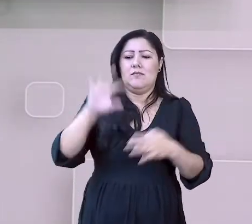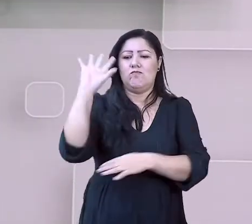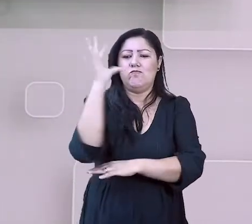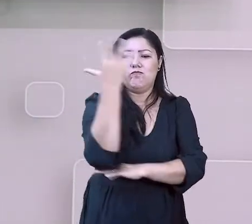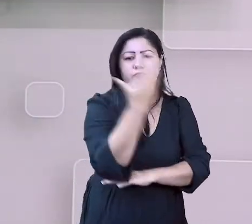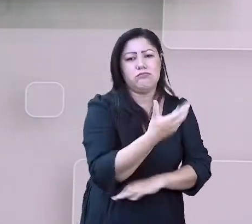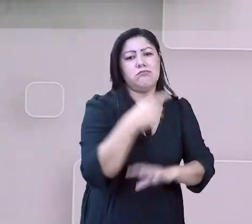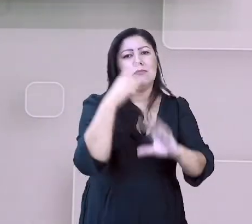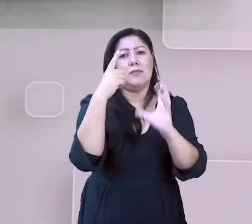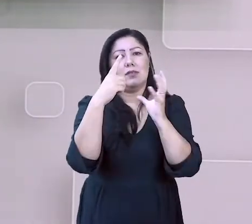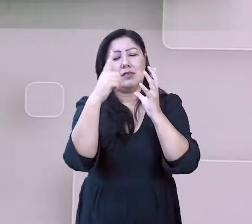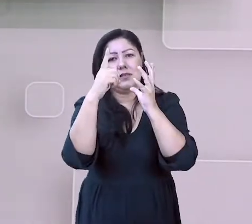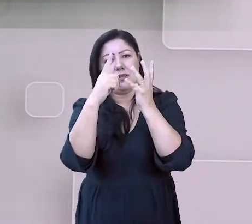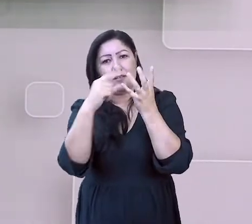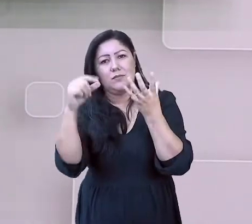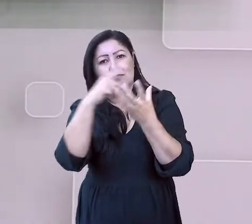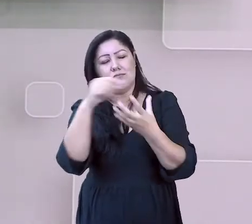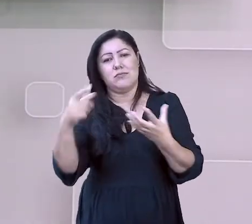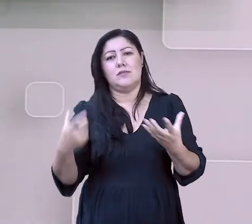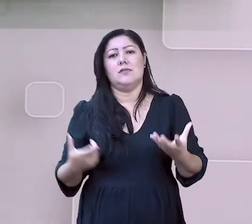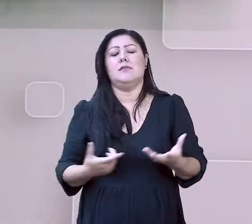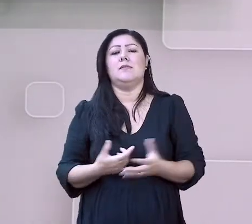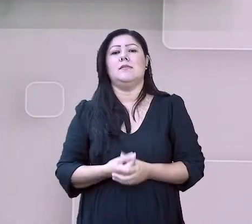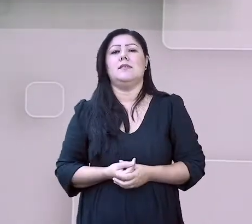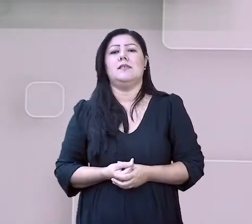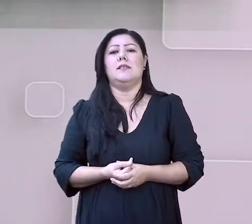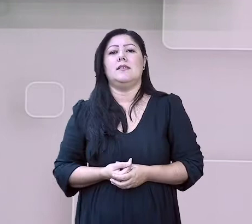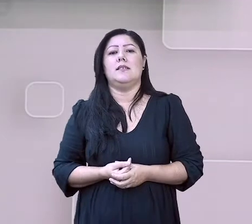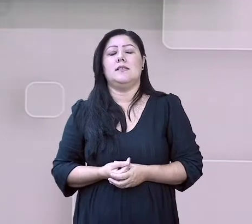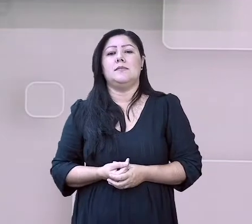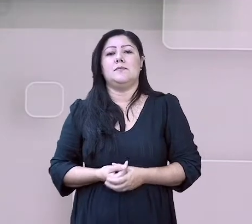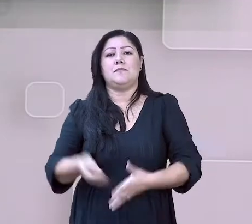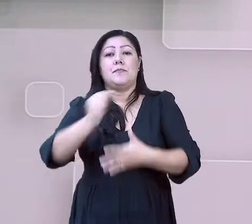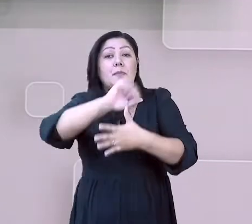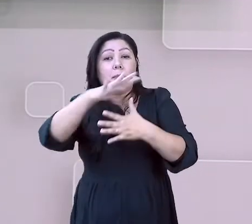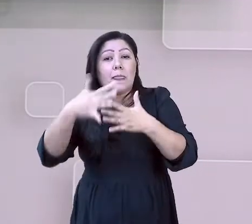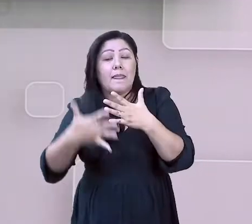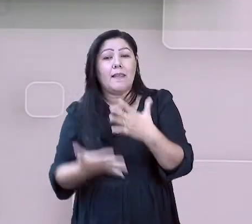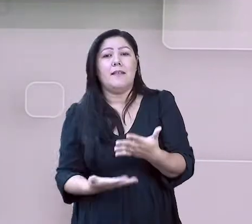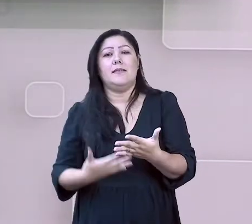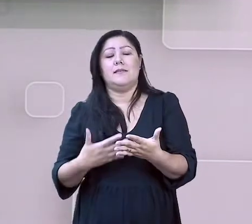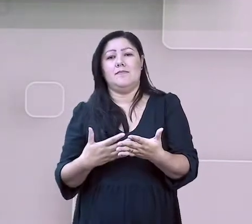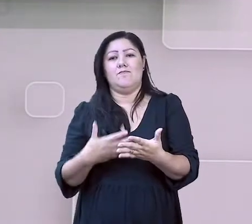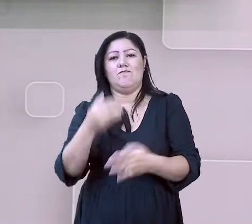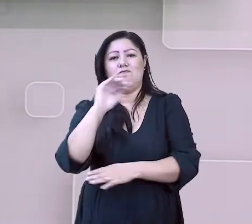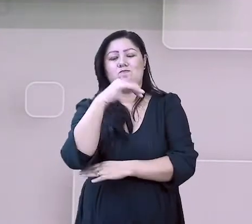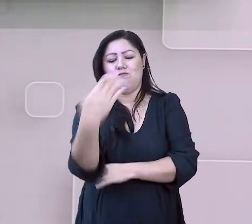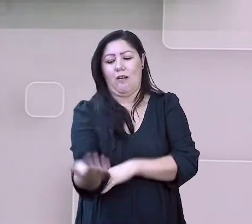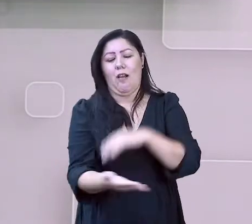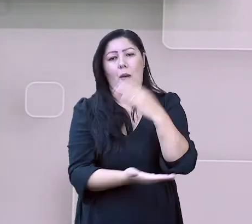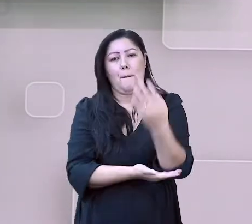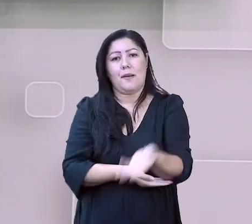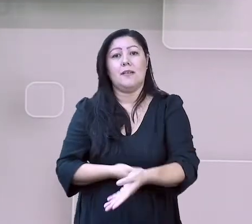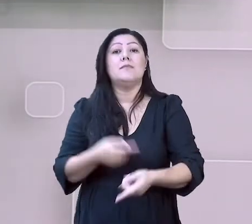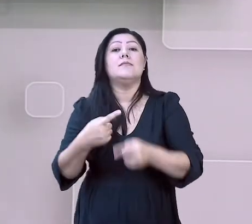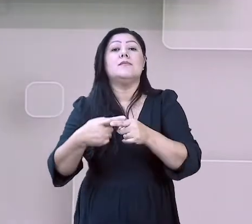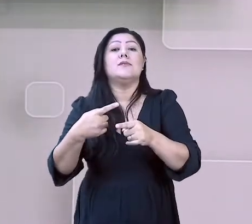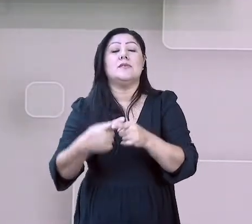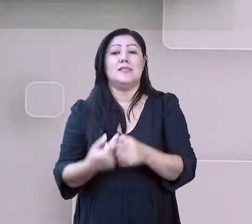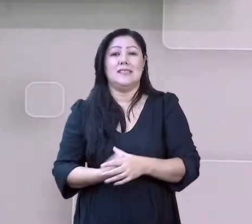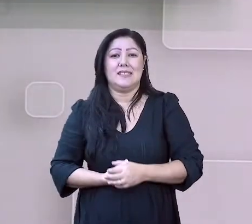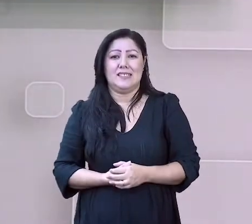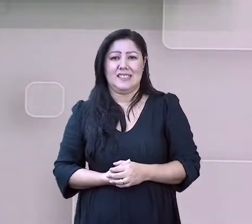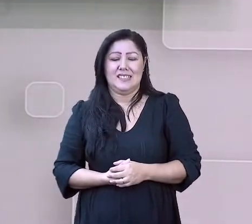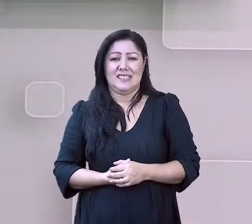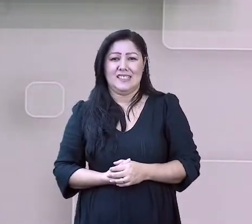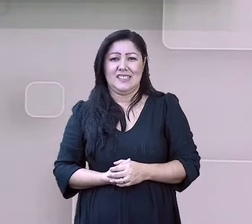quanto a Mata Atlântica foram tão devastadas? Não podemos esquecer